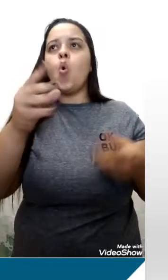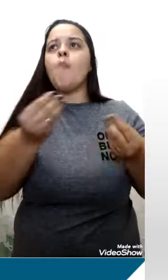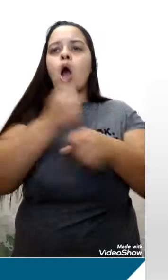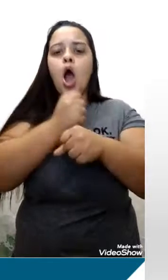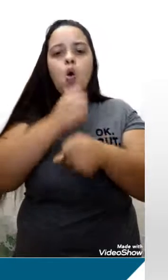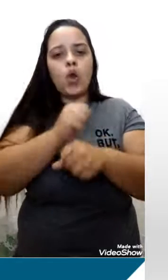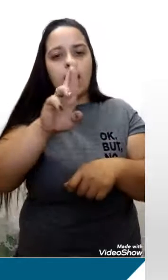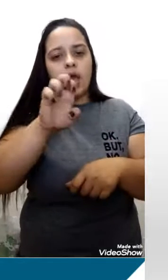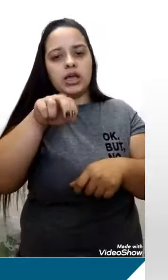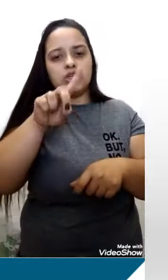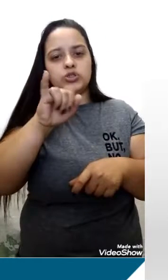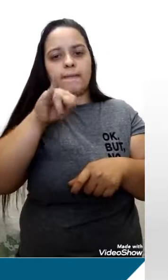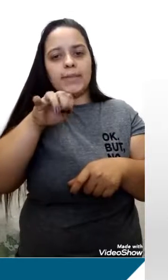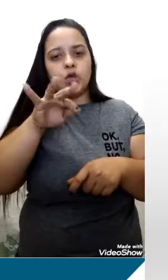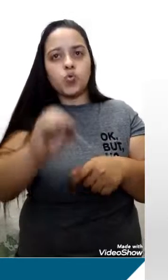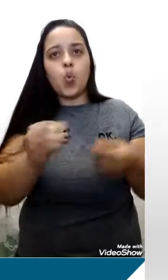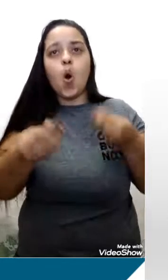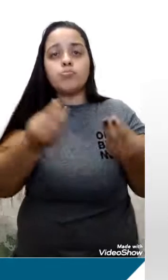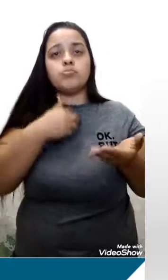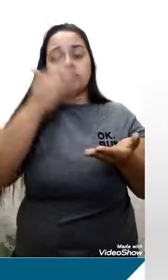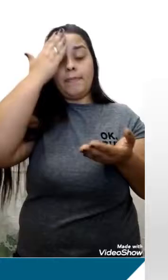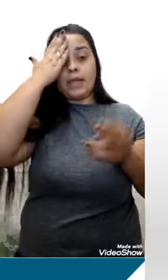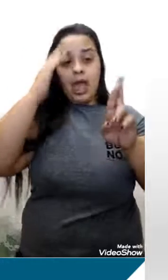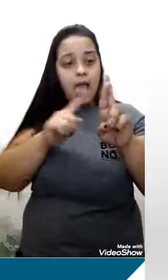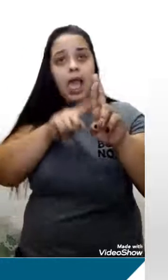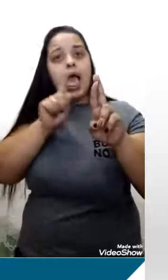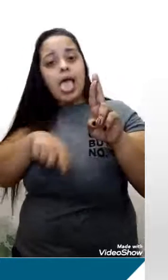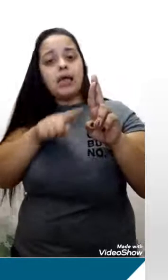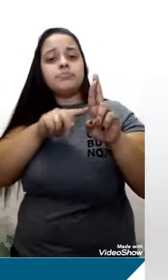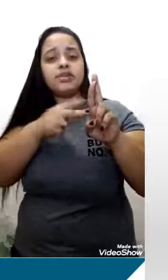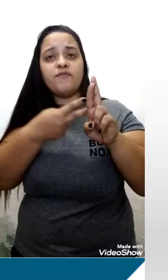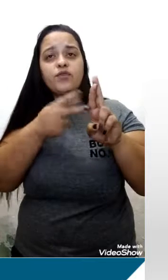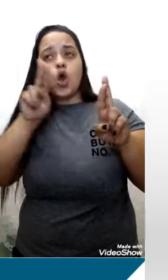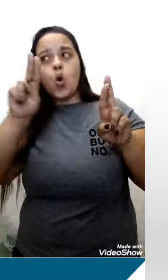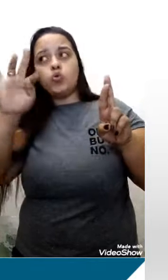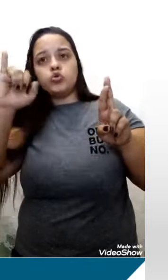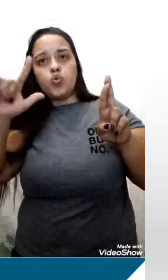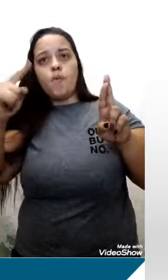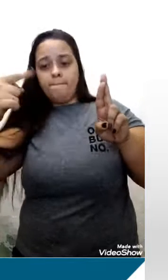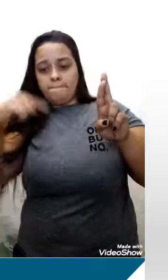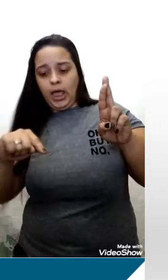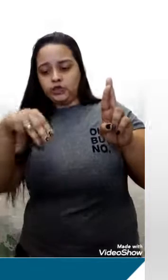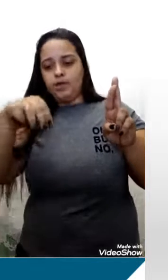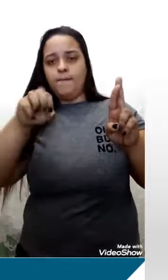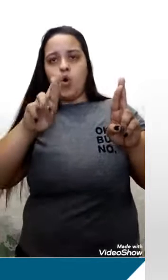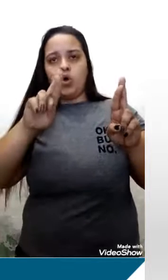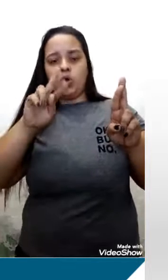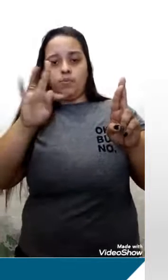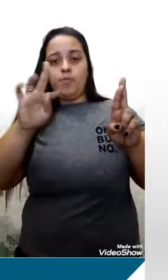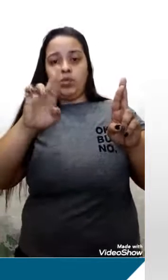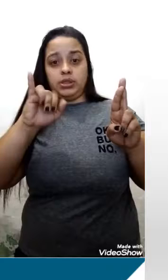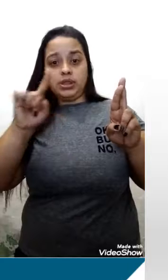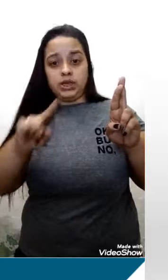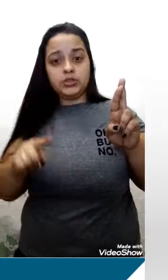rendimento. Bom, sabemos que o rendimento é o trabalho útil pelo trabalho motriz, a